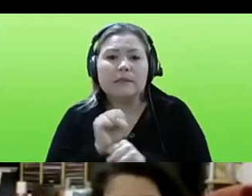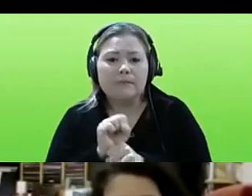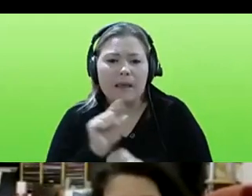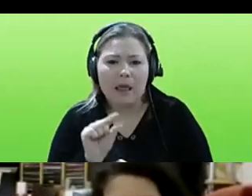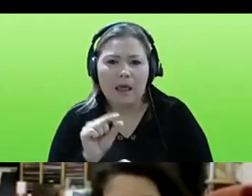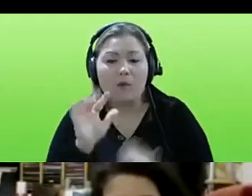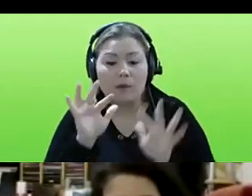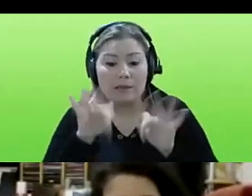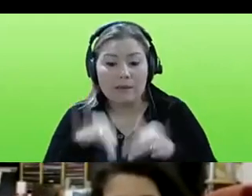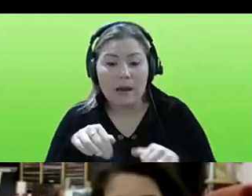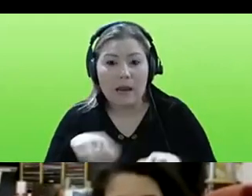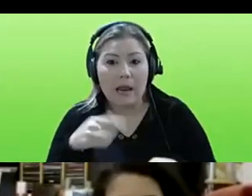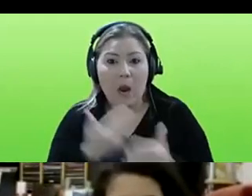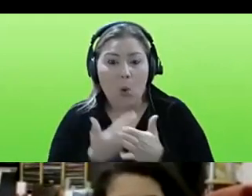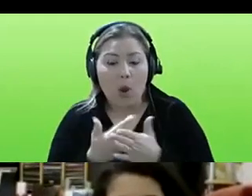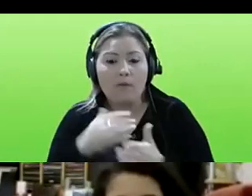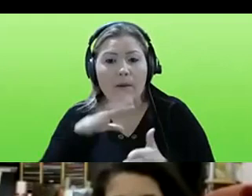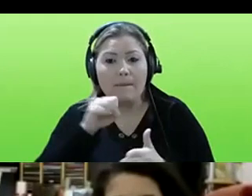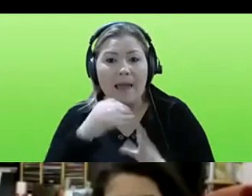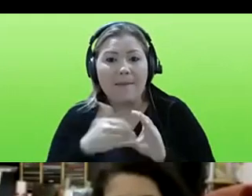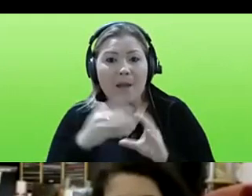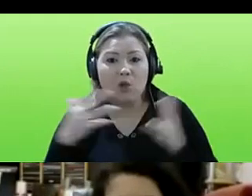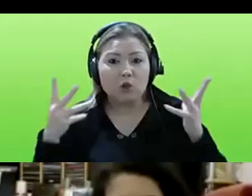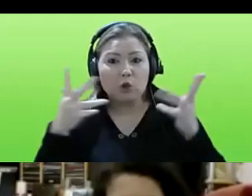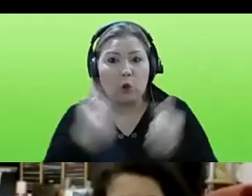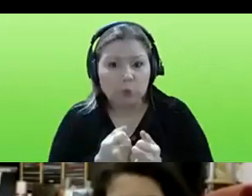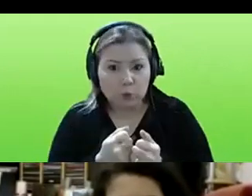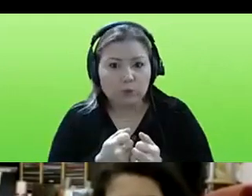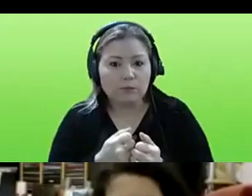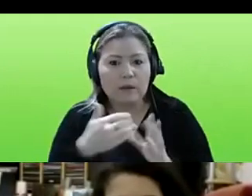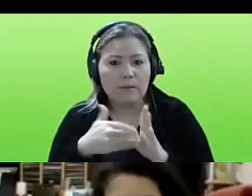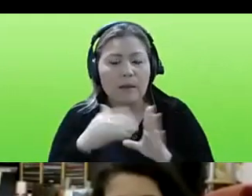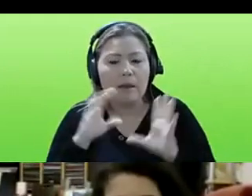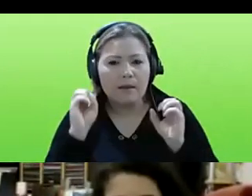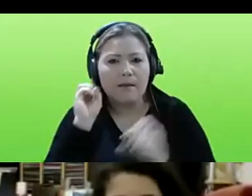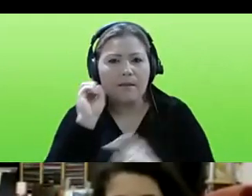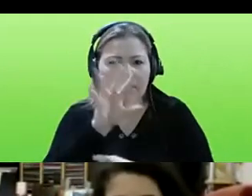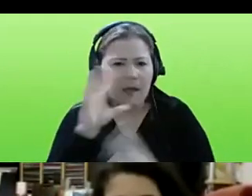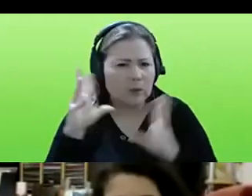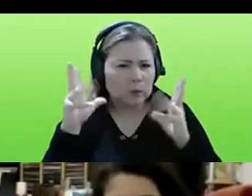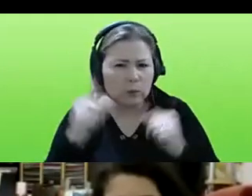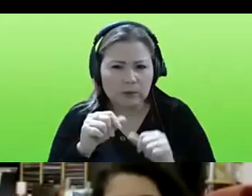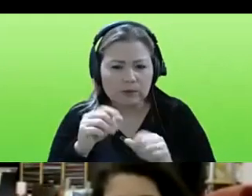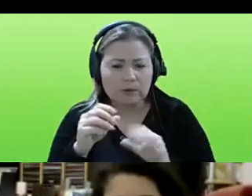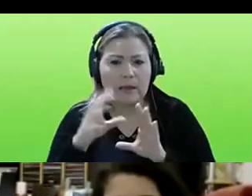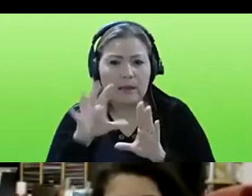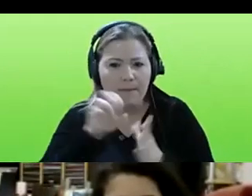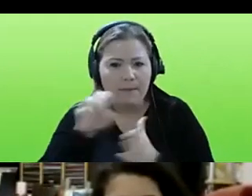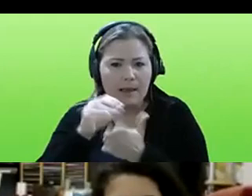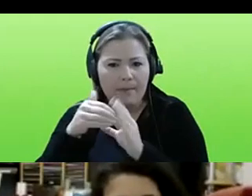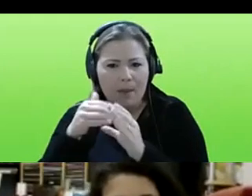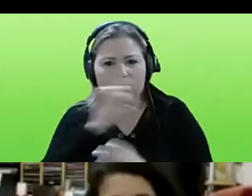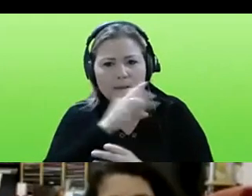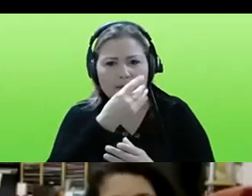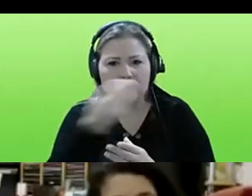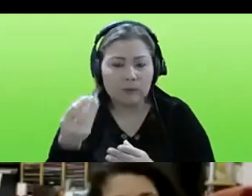terminar esse encontro, eu vou pegar o e-mail de todos e todas, enviar um e-mail a todas e todos, porque assim a gente